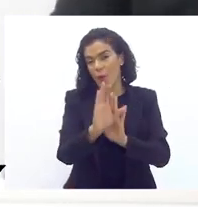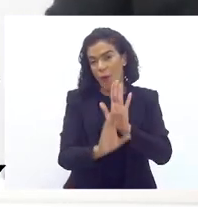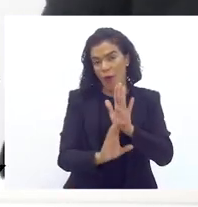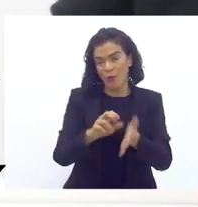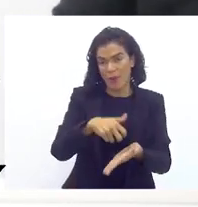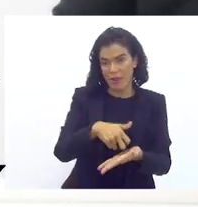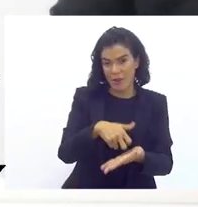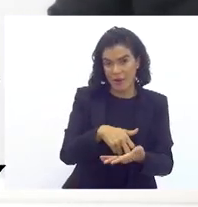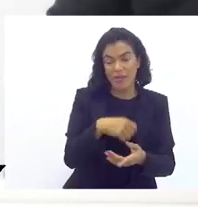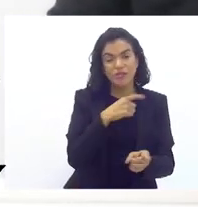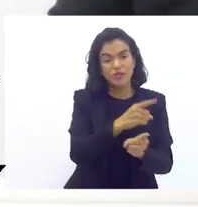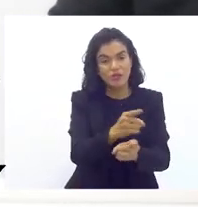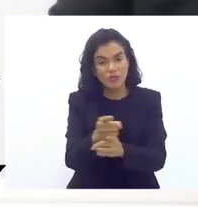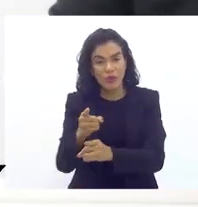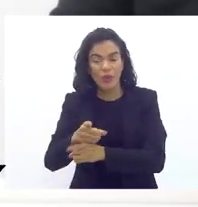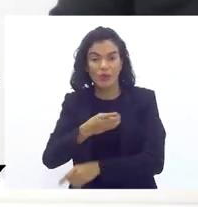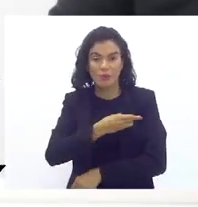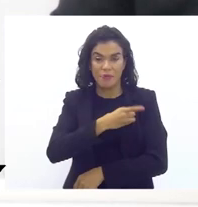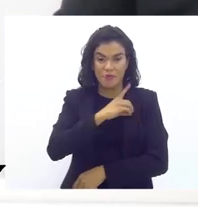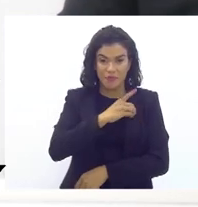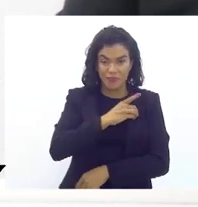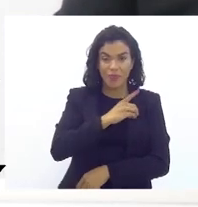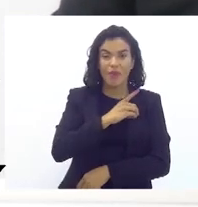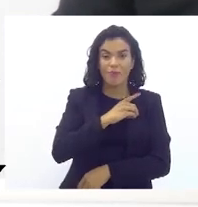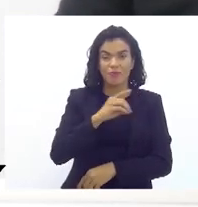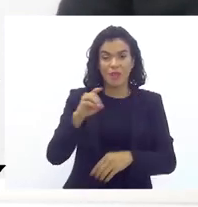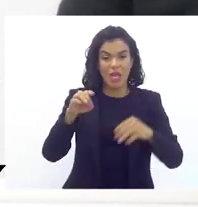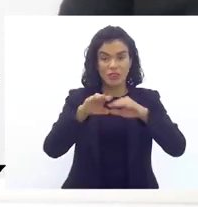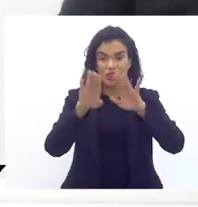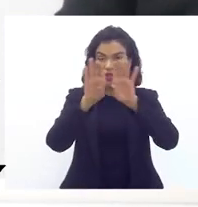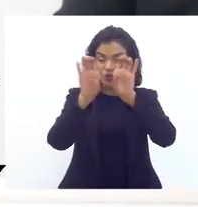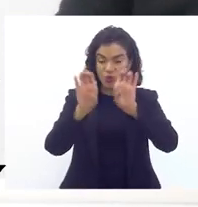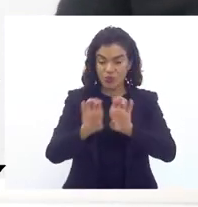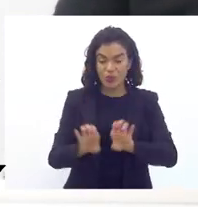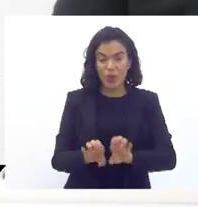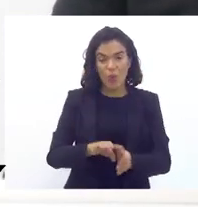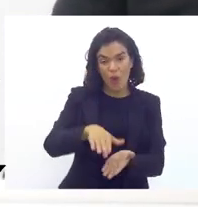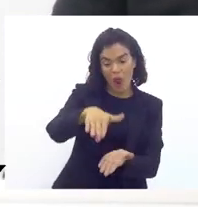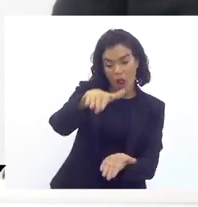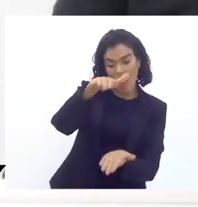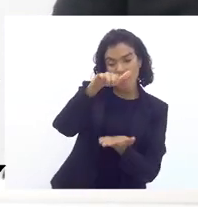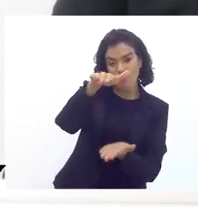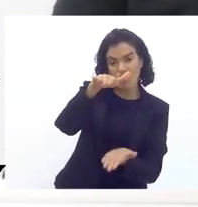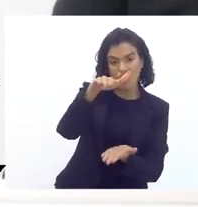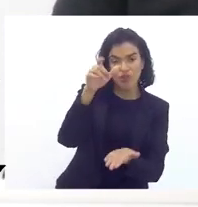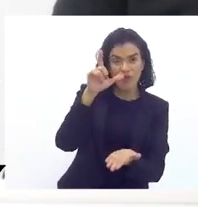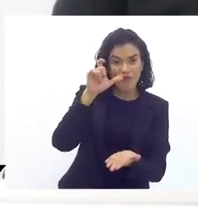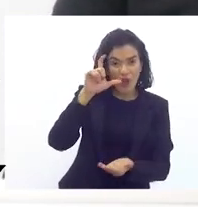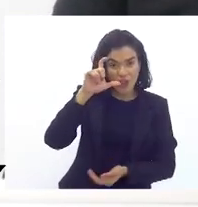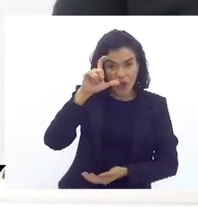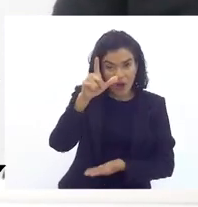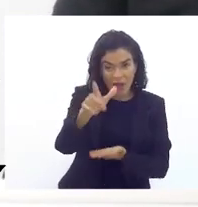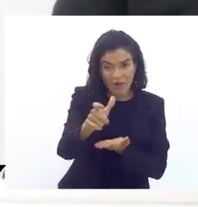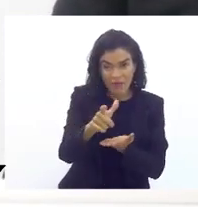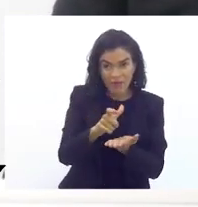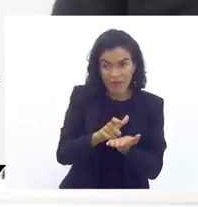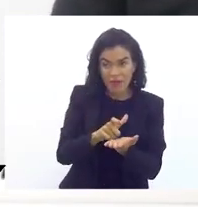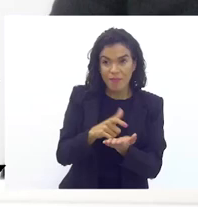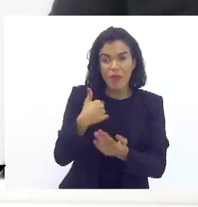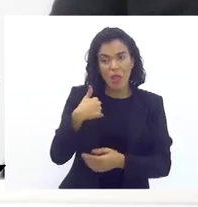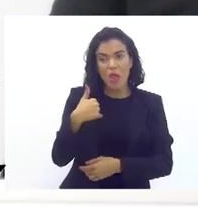encontra nas delegacias em meio físico ainda muitas vezes um álbum gigante de fotografias isso já aconteceu comigo de do